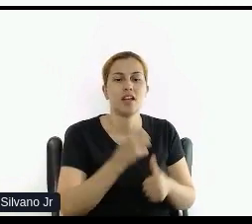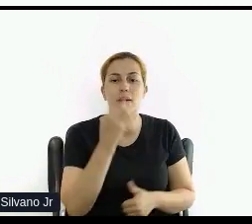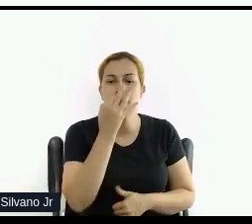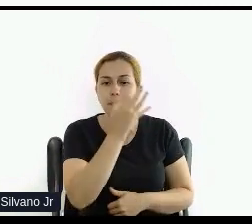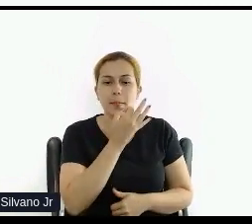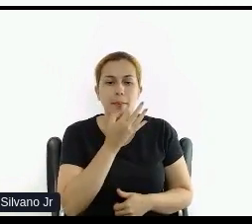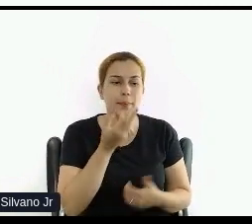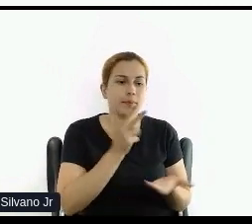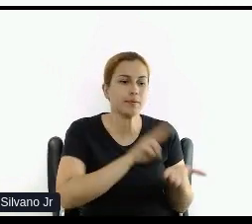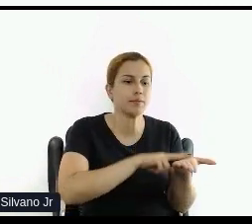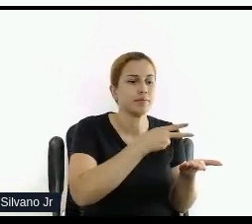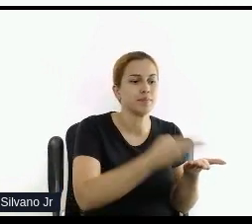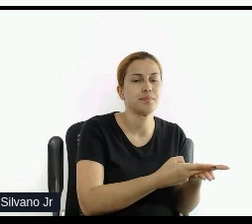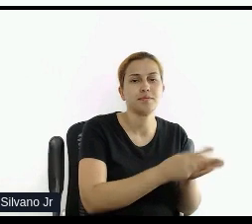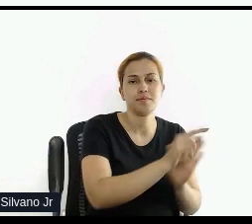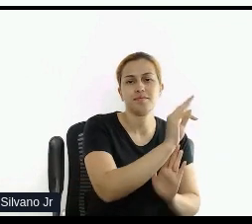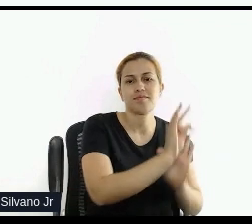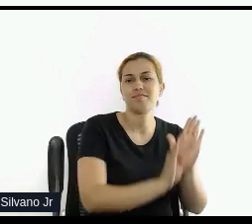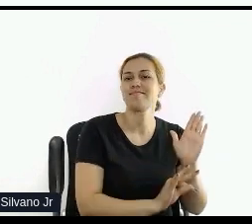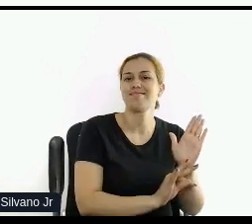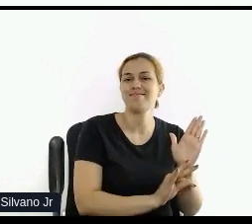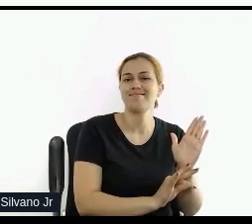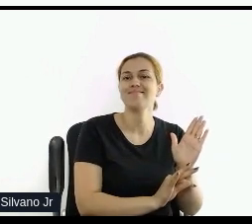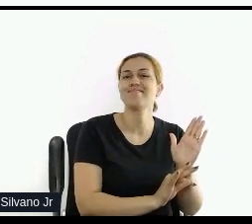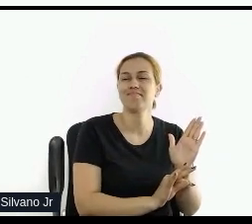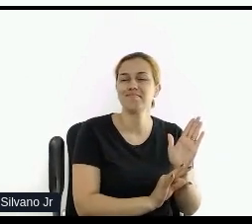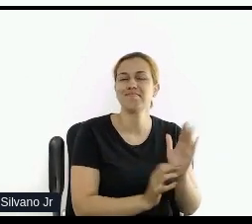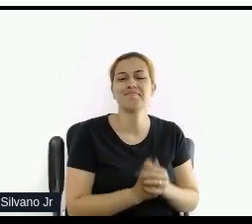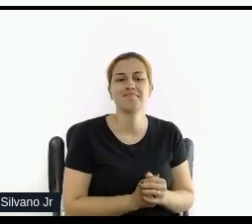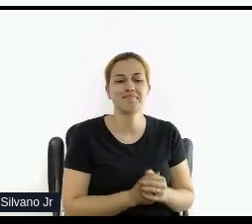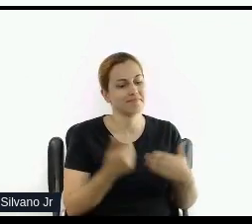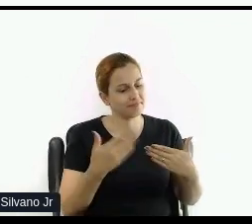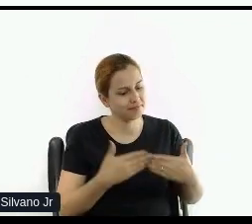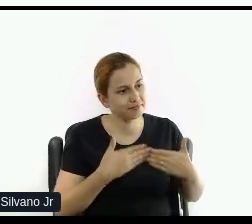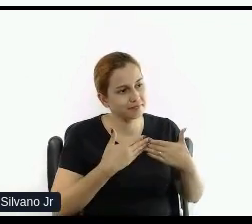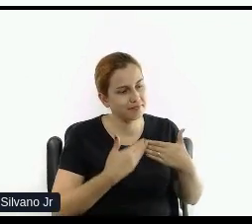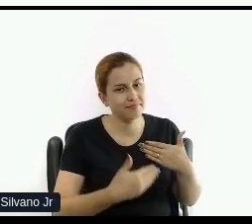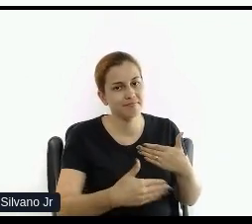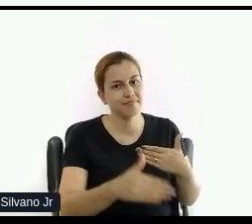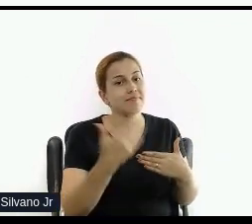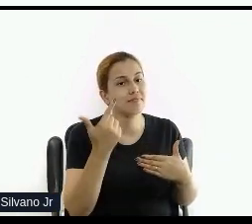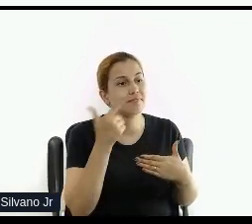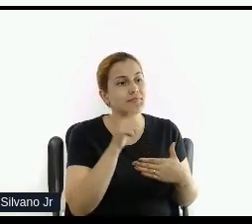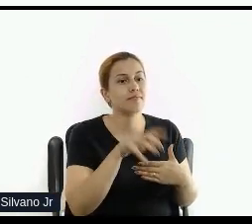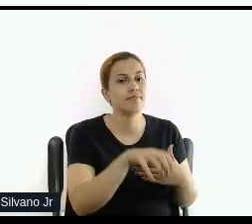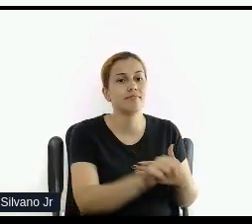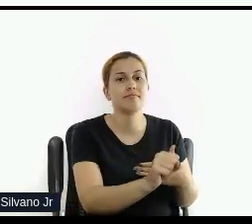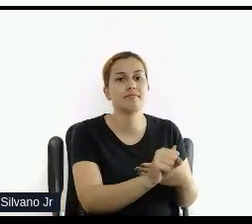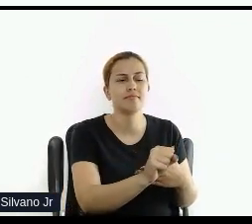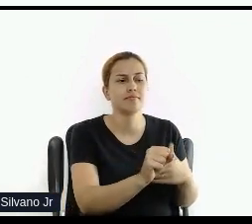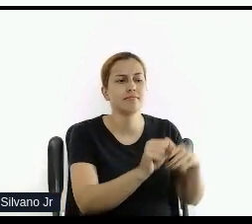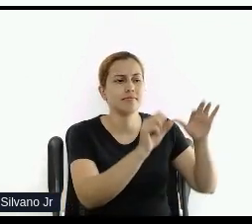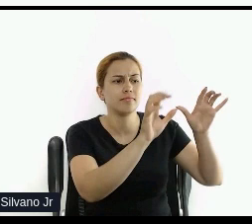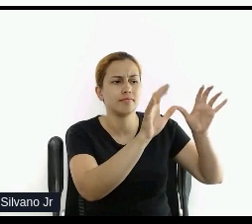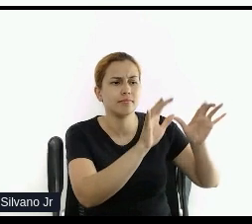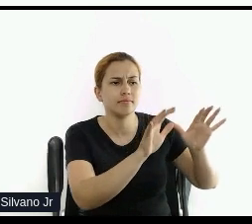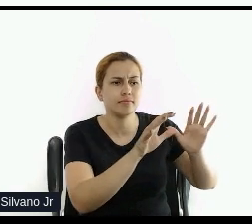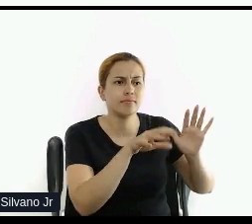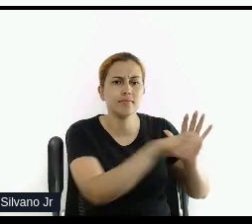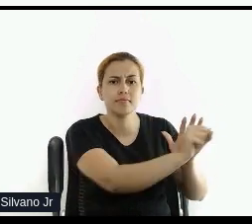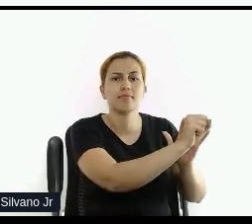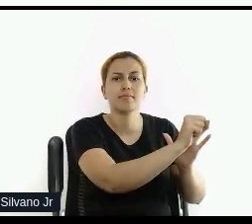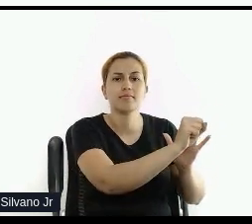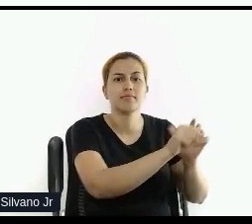sendo capturado ali, né? Aí, a partir daí, eu pego essa transcrição e lanço essa transcrição para o